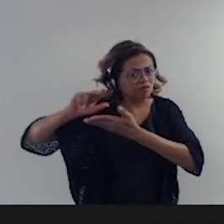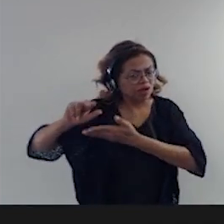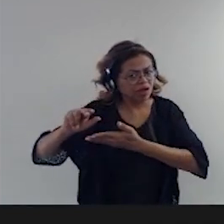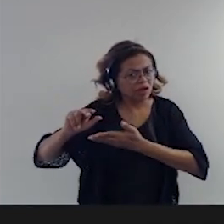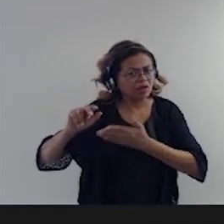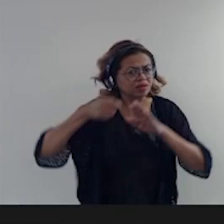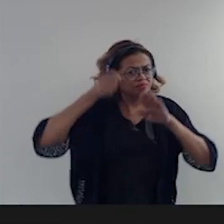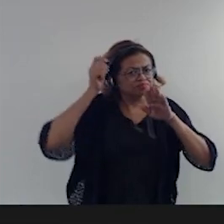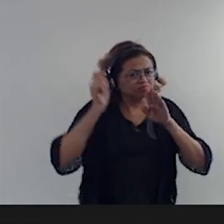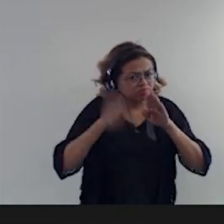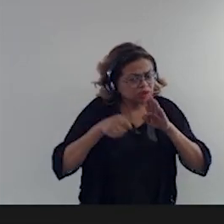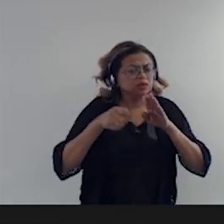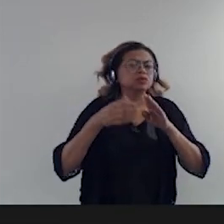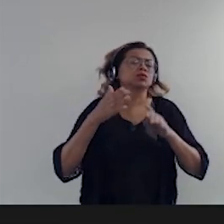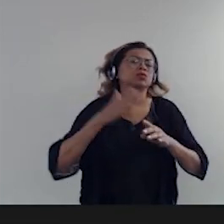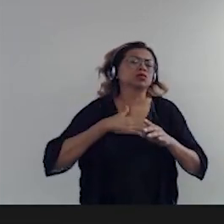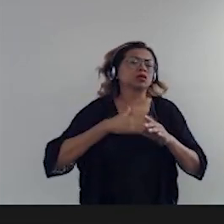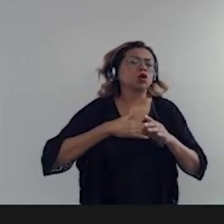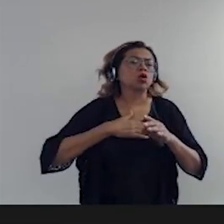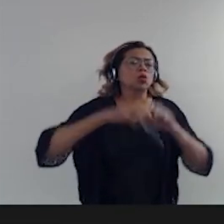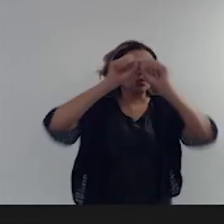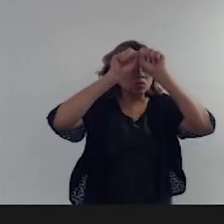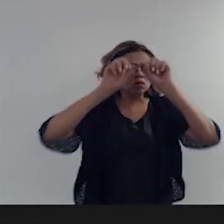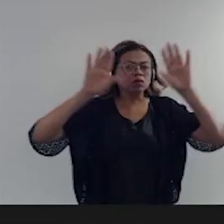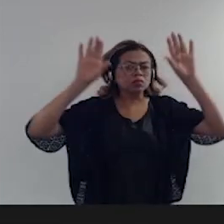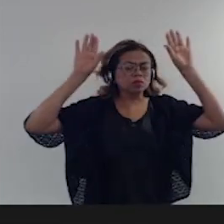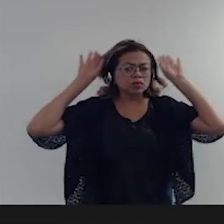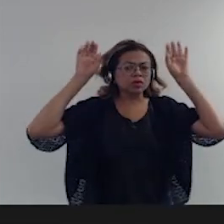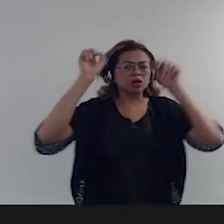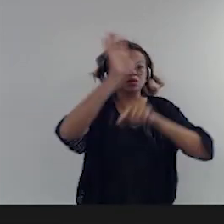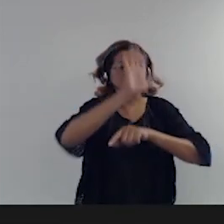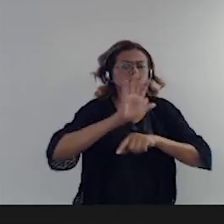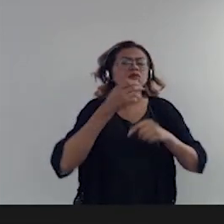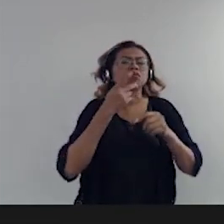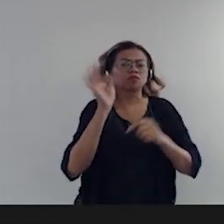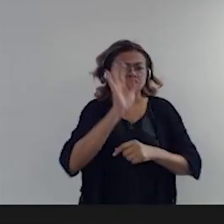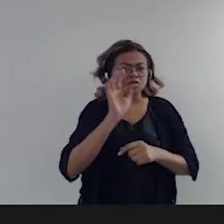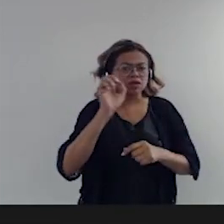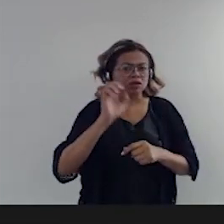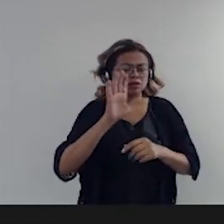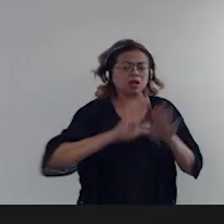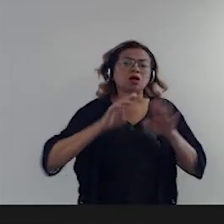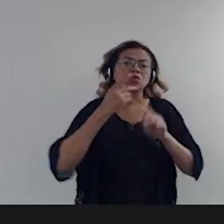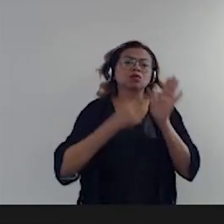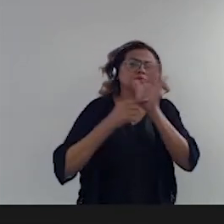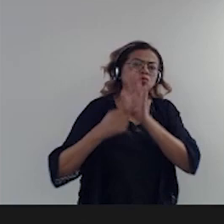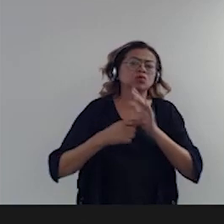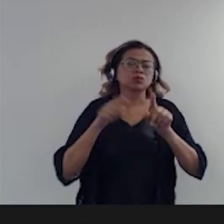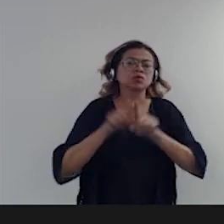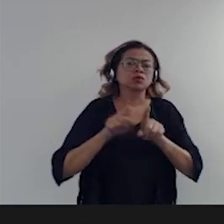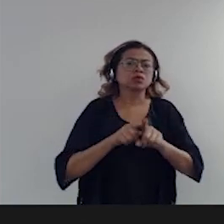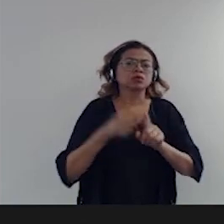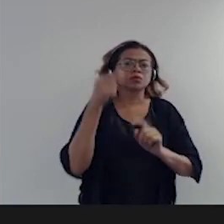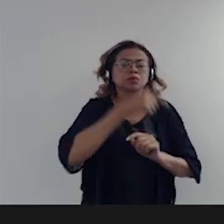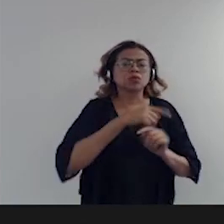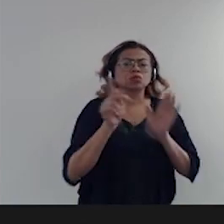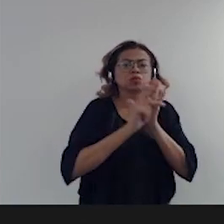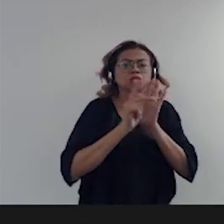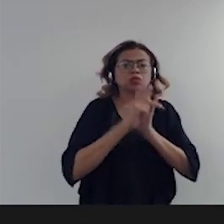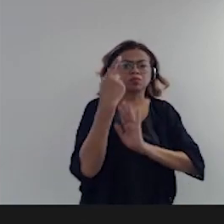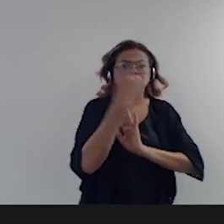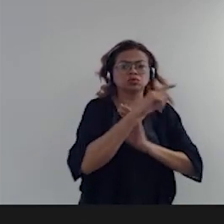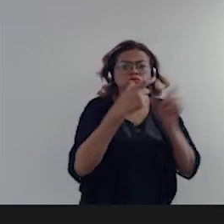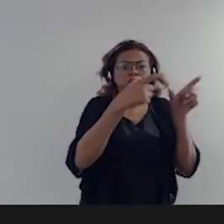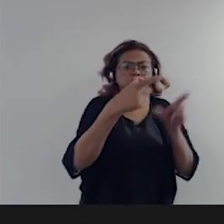nesse momento, mas o Tribunal Regional Federal, o desembargador Giraí, tem uma muito importante no ambiente dos Yanomamis, que eu